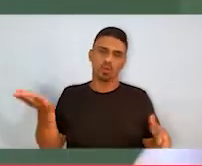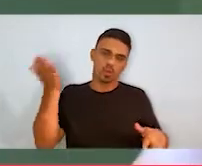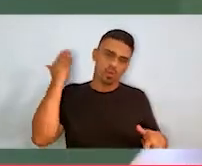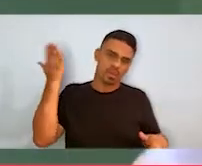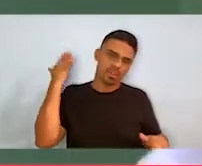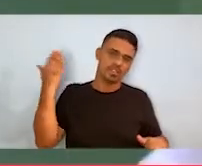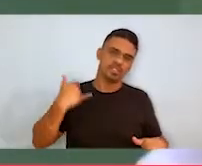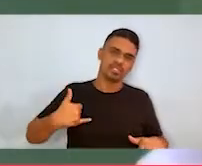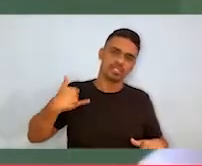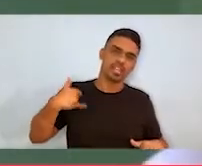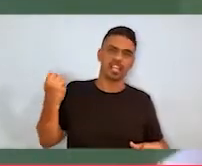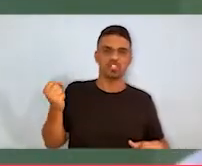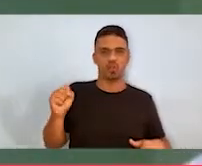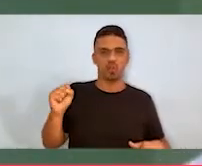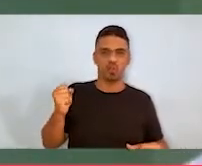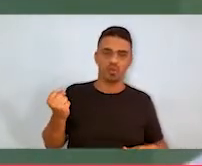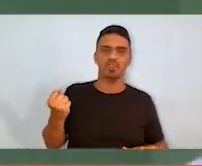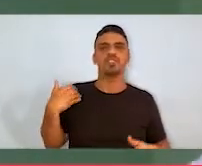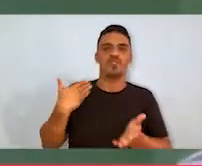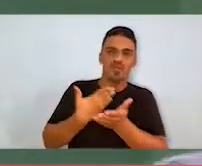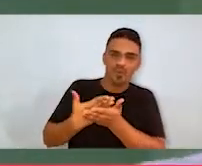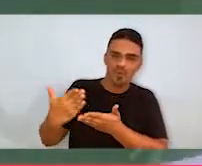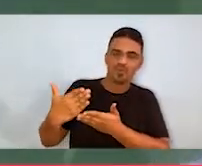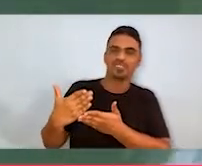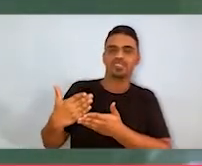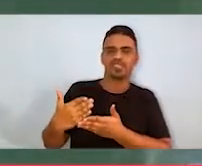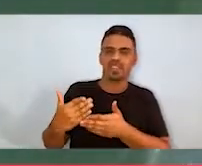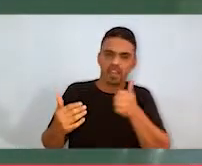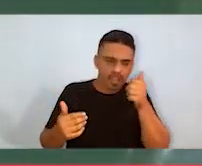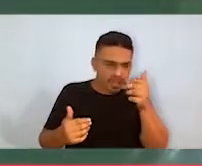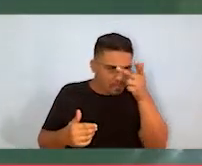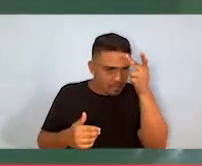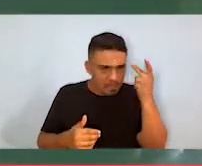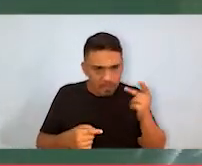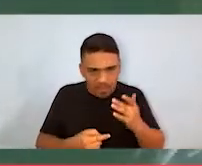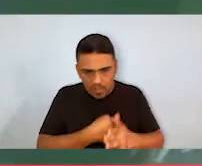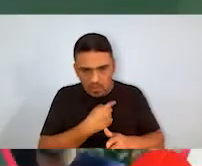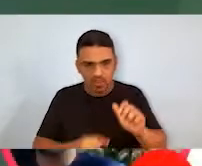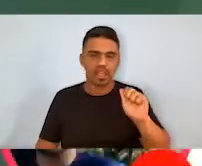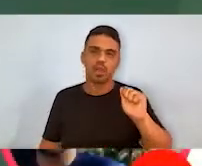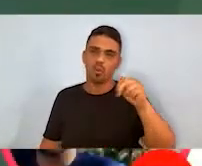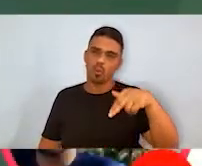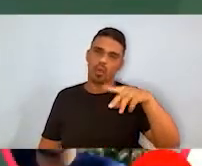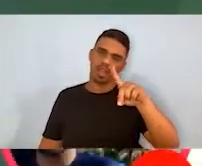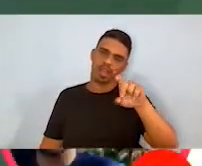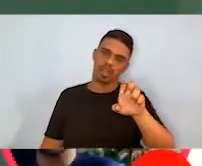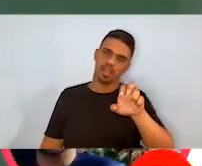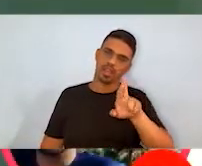com os meus 8 aninhos de idade, né? Foi a pergunta do Anderson.